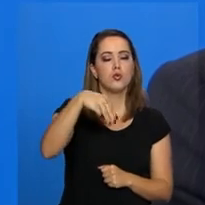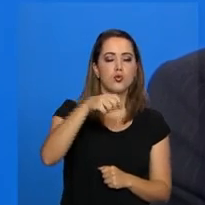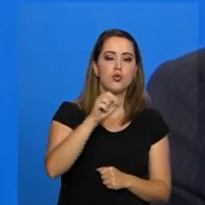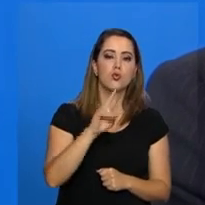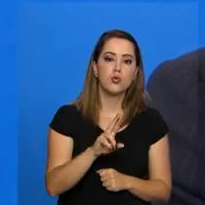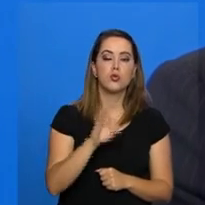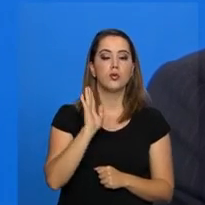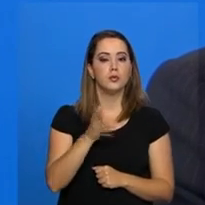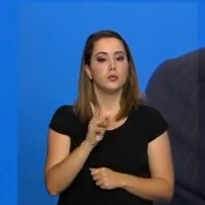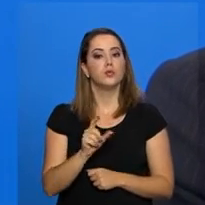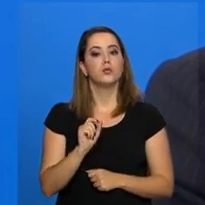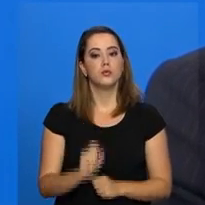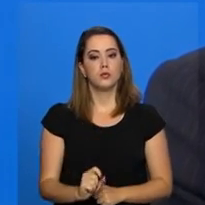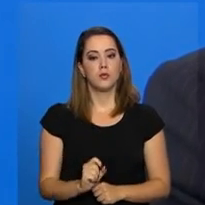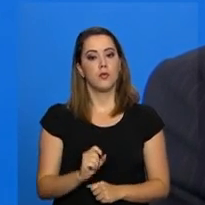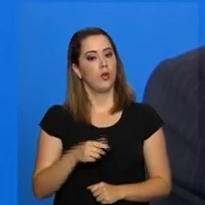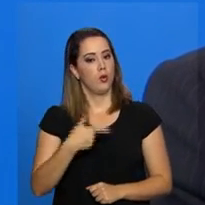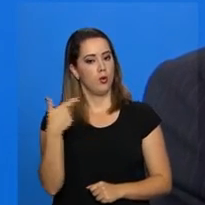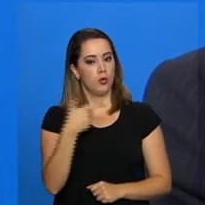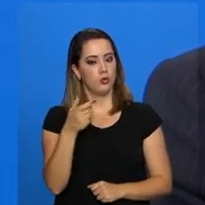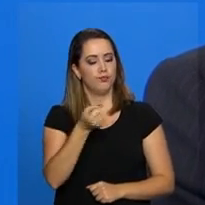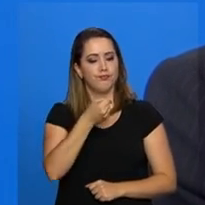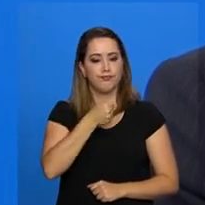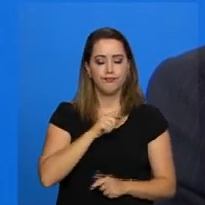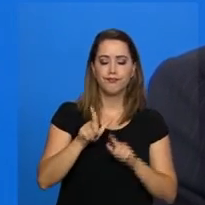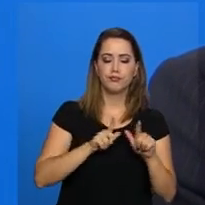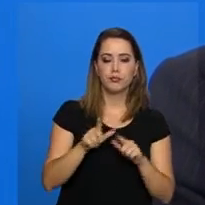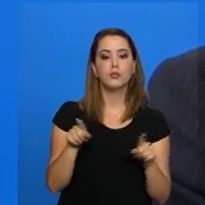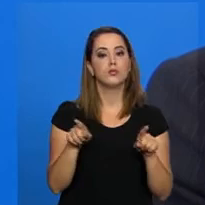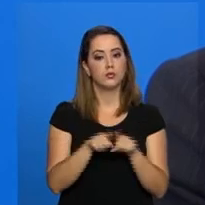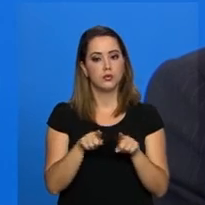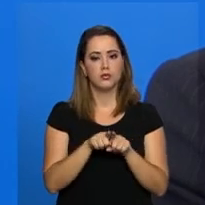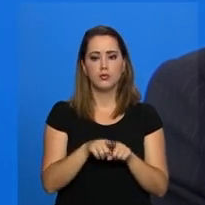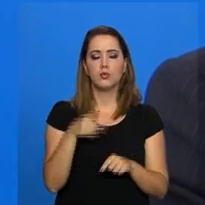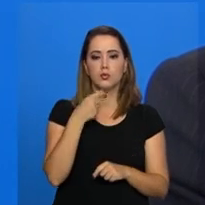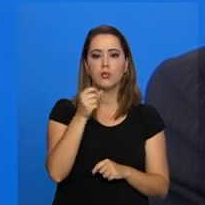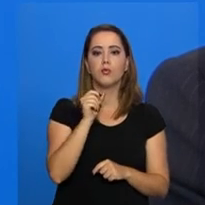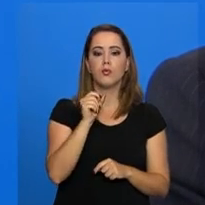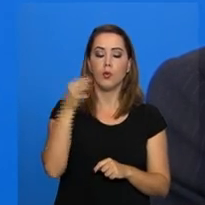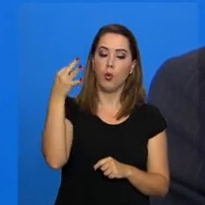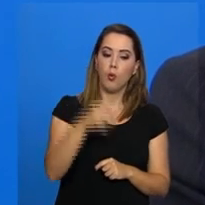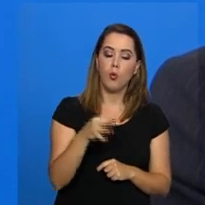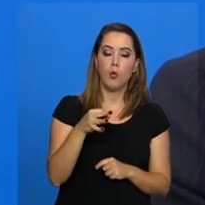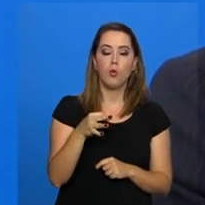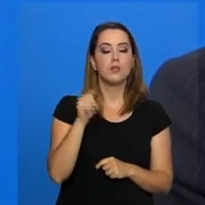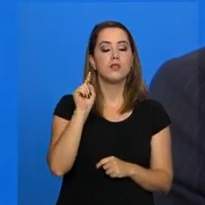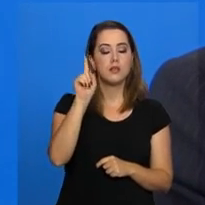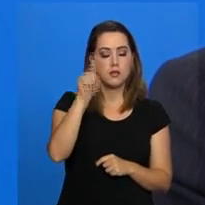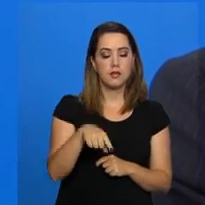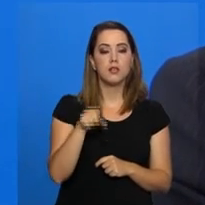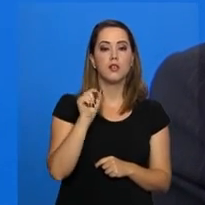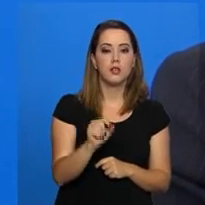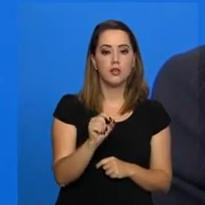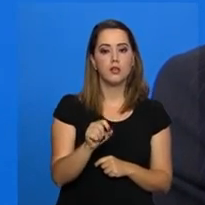no programa de televisão, em duas entrevistas de jornais, declarou: a jurisprudência é essa. O desafio é saber